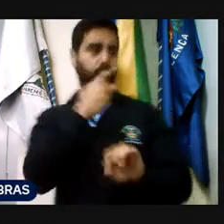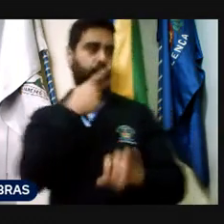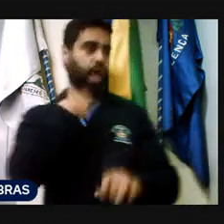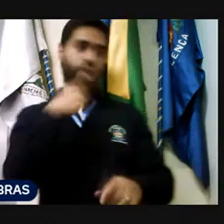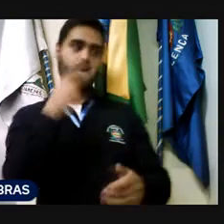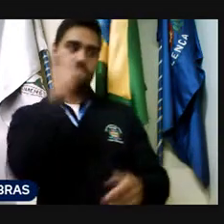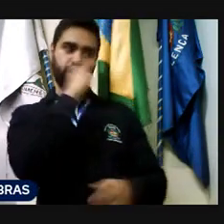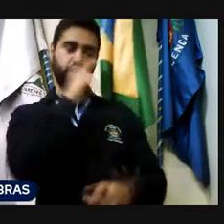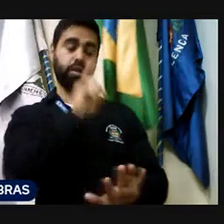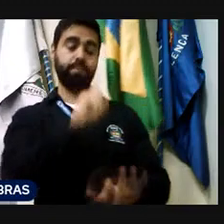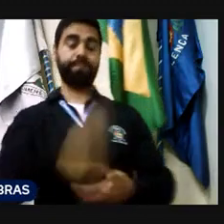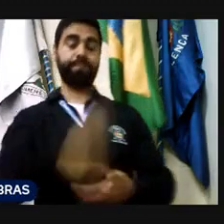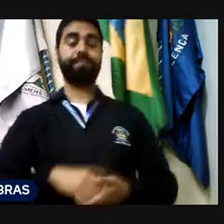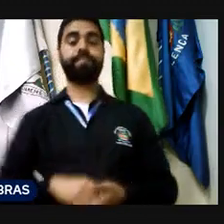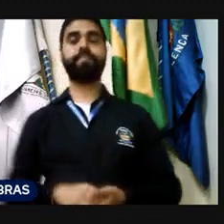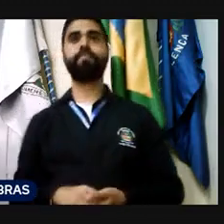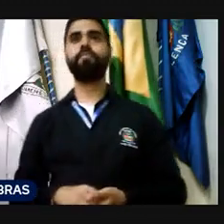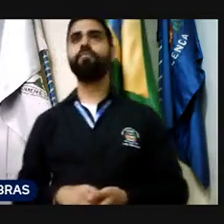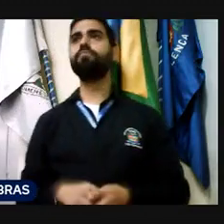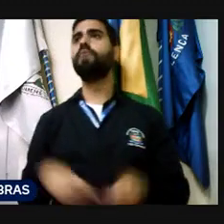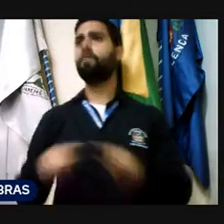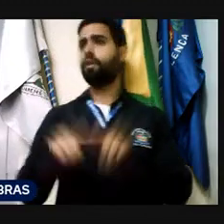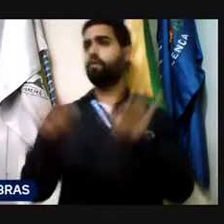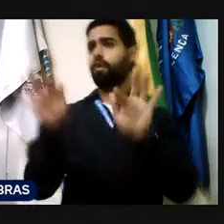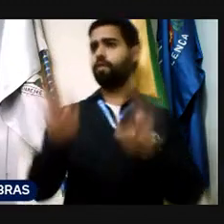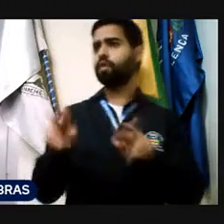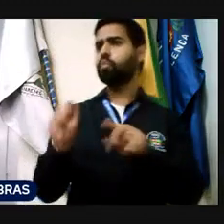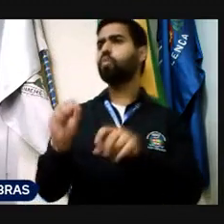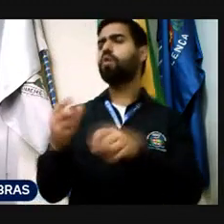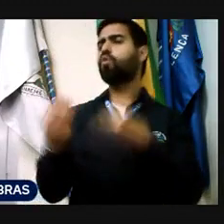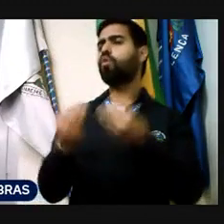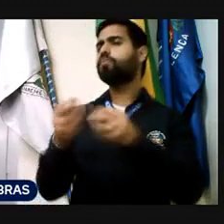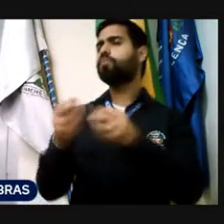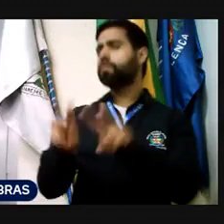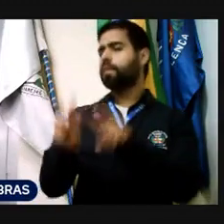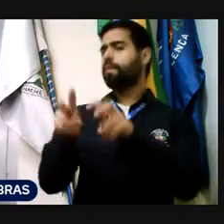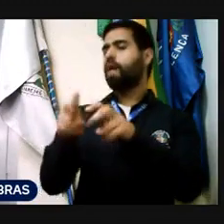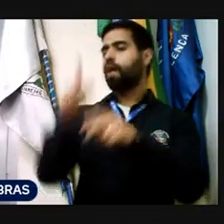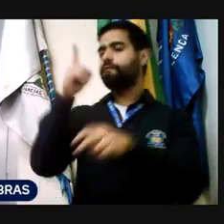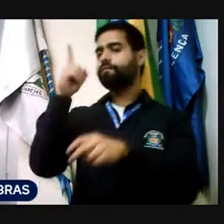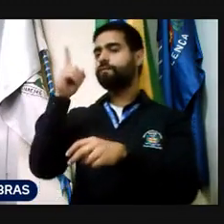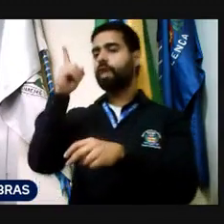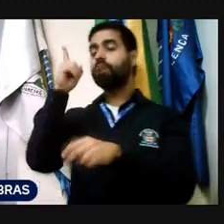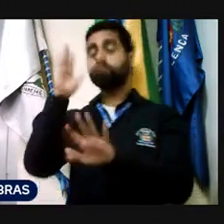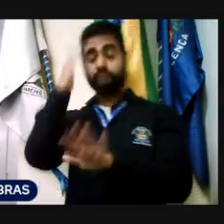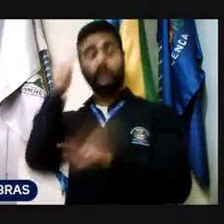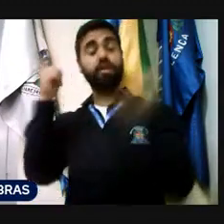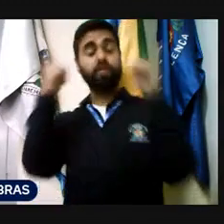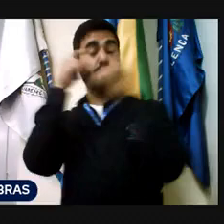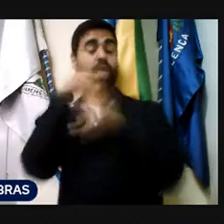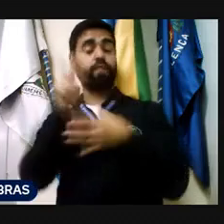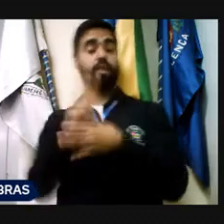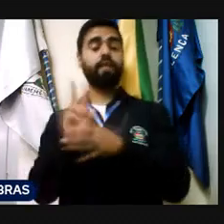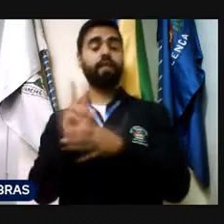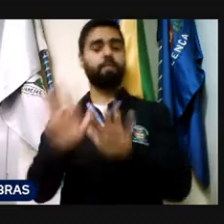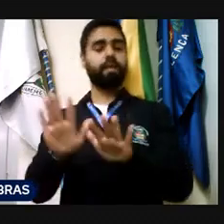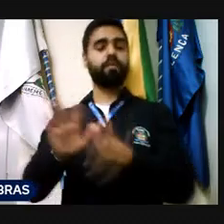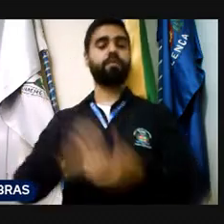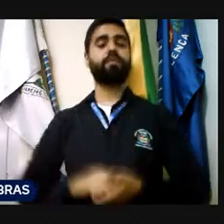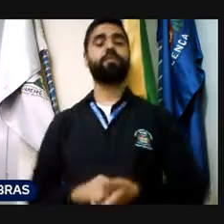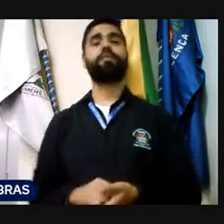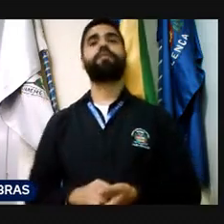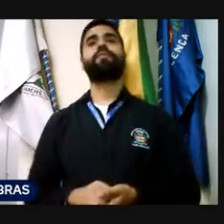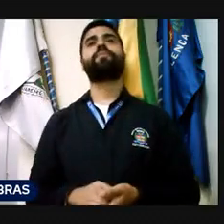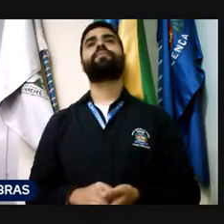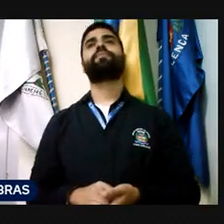corrija, e ele ficou muito satisfeito com o que está vendo em Valença, apesar das dificuldades, mas ele